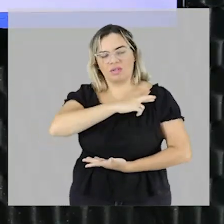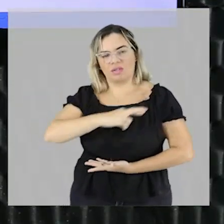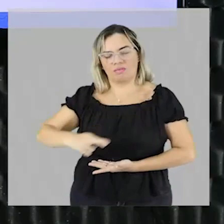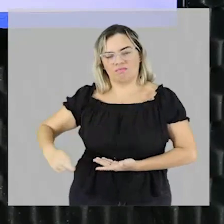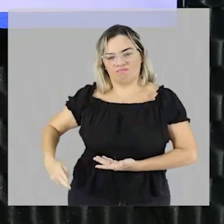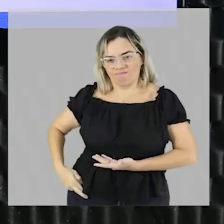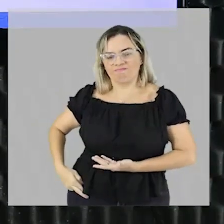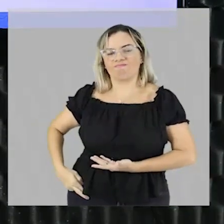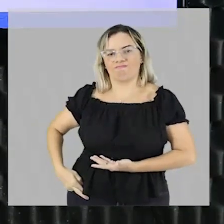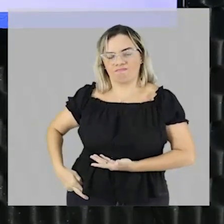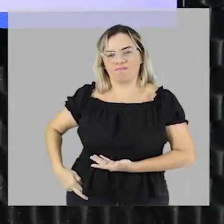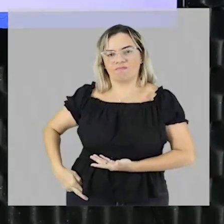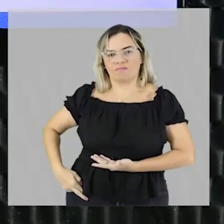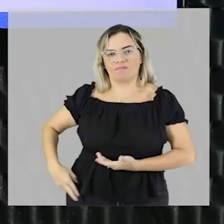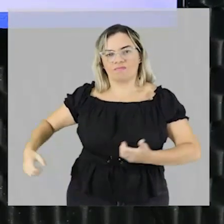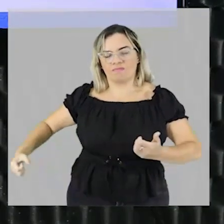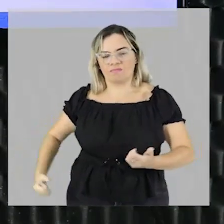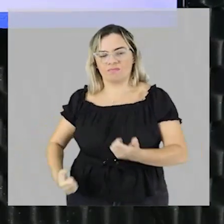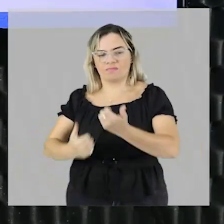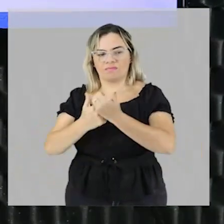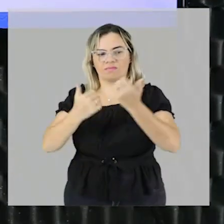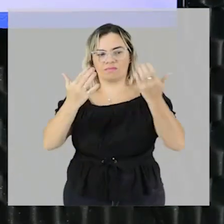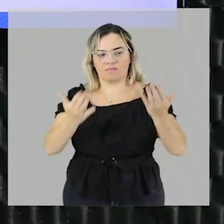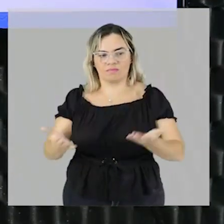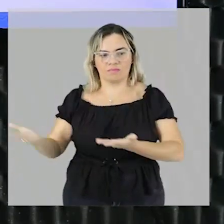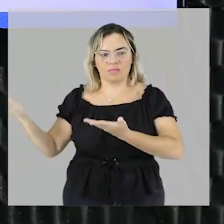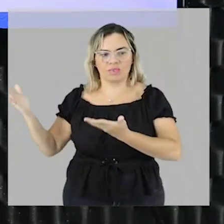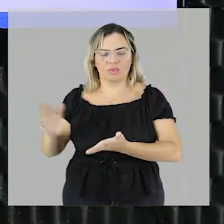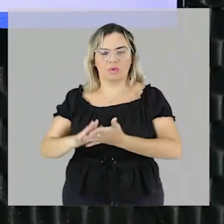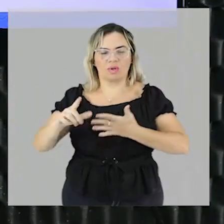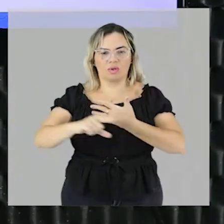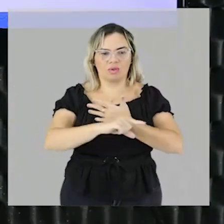E aqui a colaboração de um deles, que é Machado de Assis.